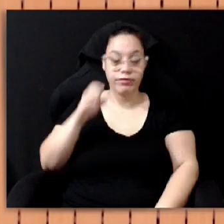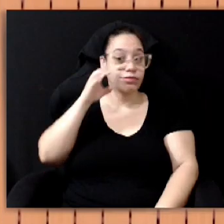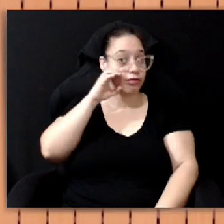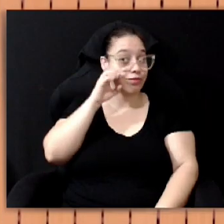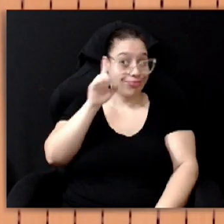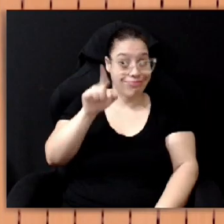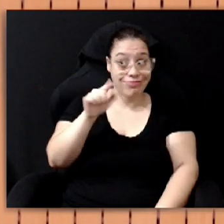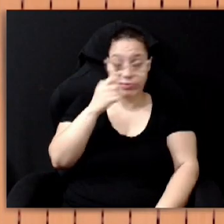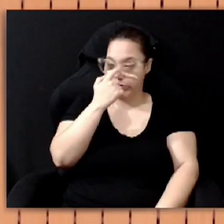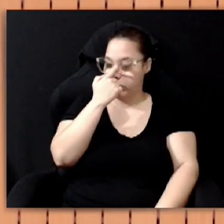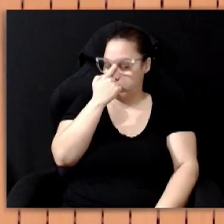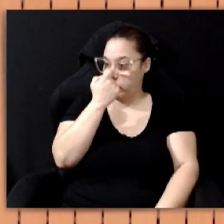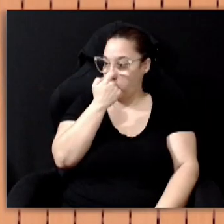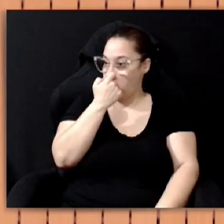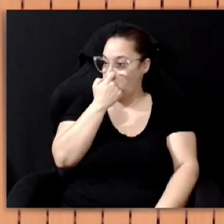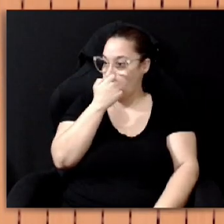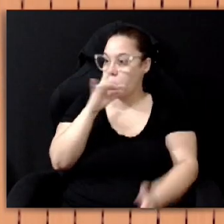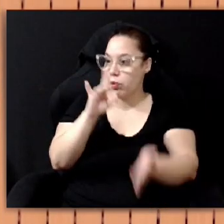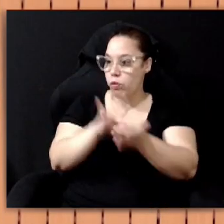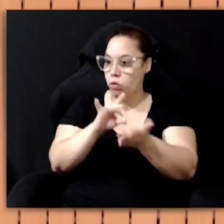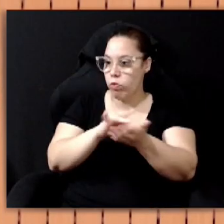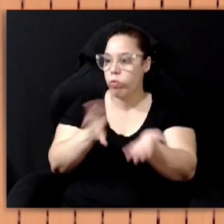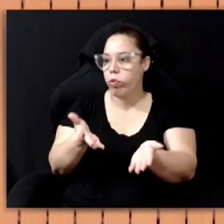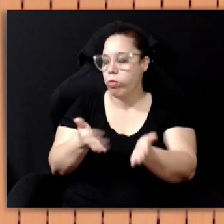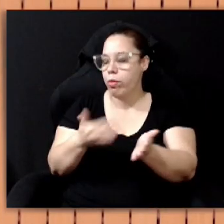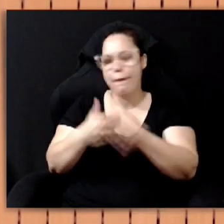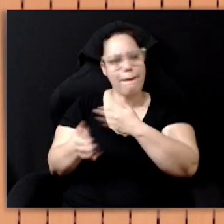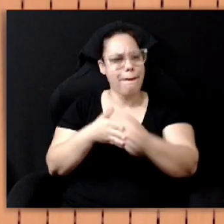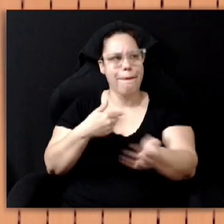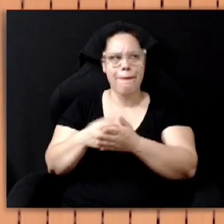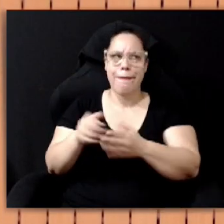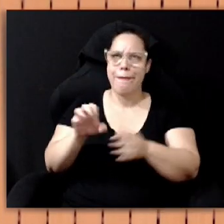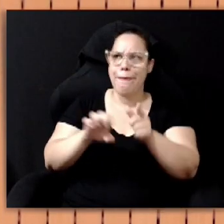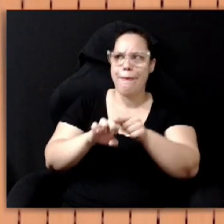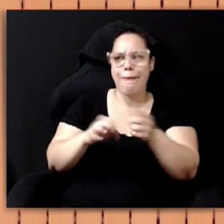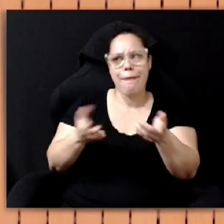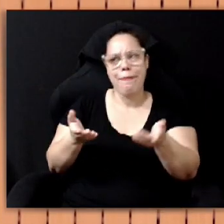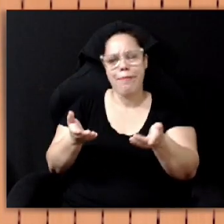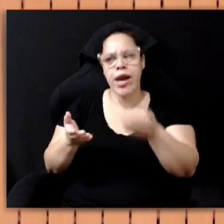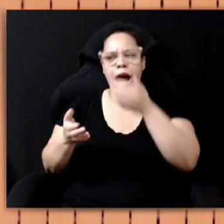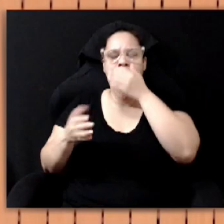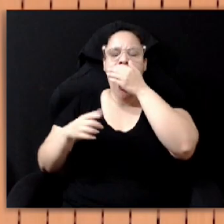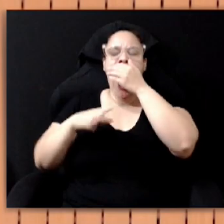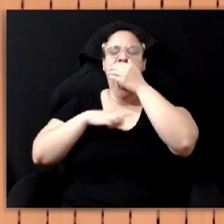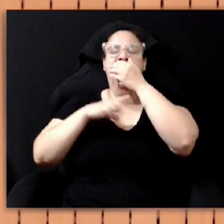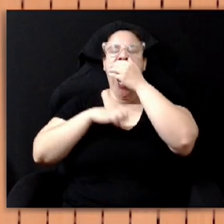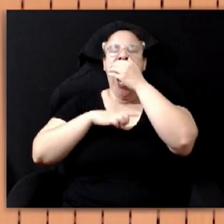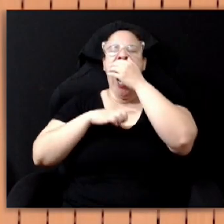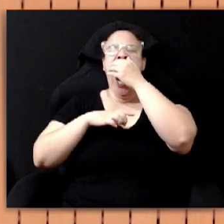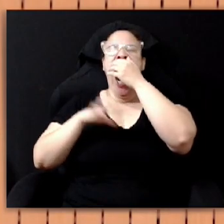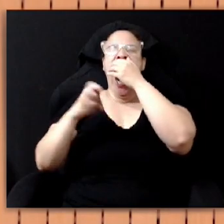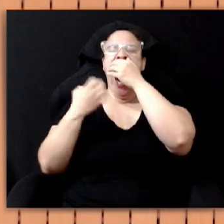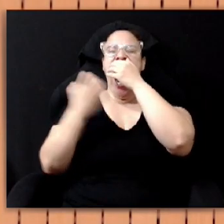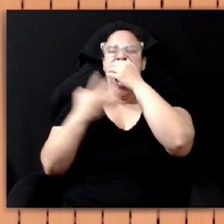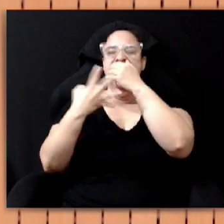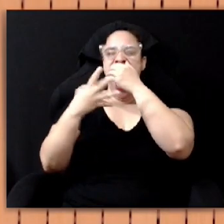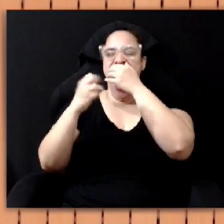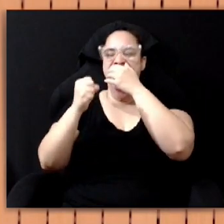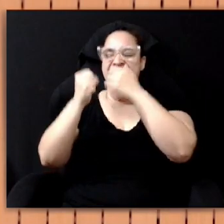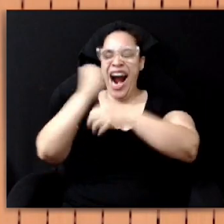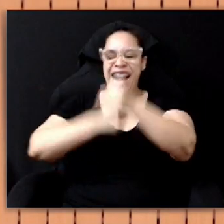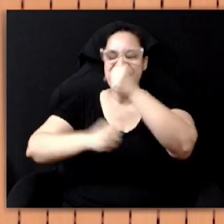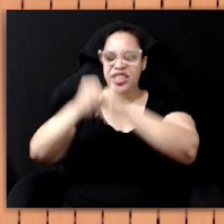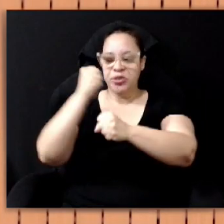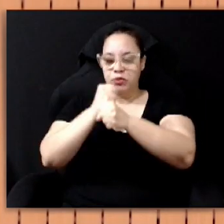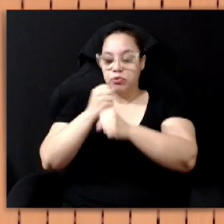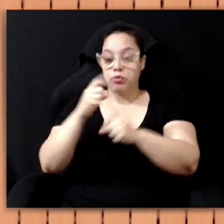uma empresária de verdade, né? Não é qualquer empresário. Se pegar hoje e falar que tem uma empresa que está há 40 anos de mercado, é muito difícil,